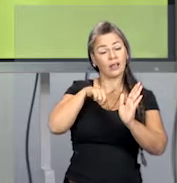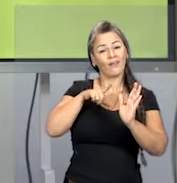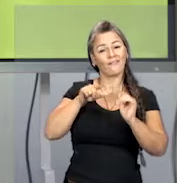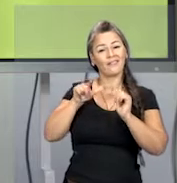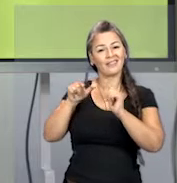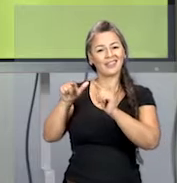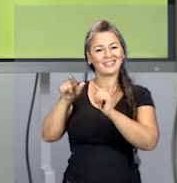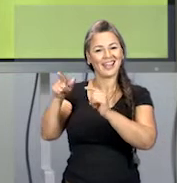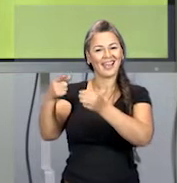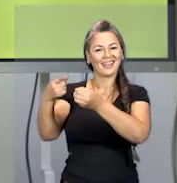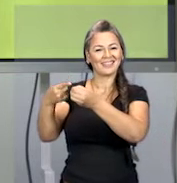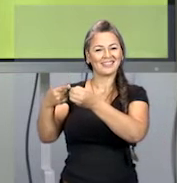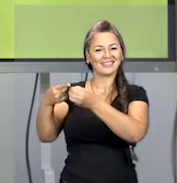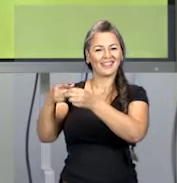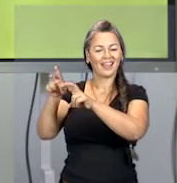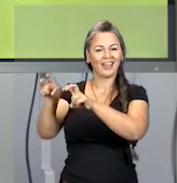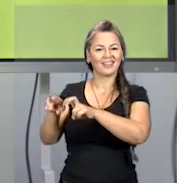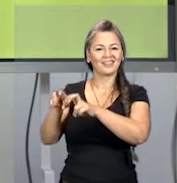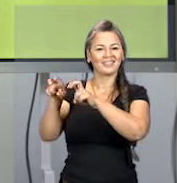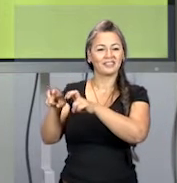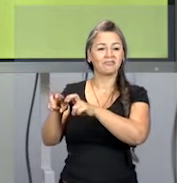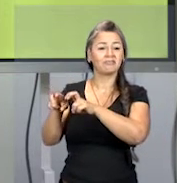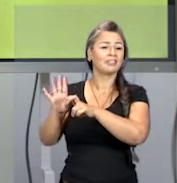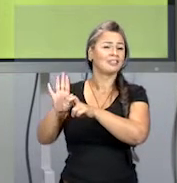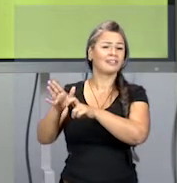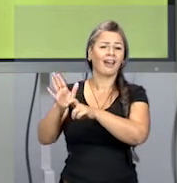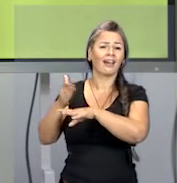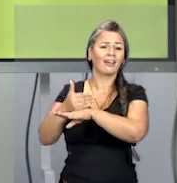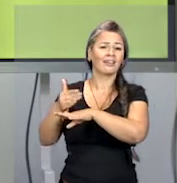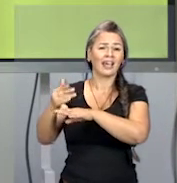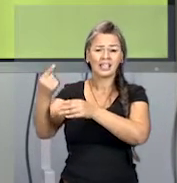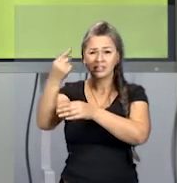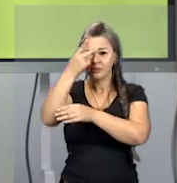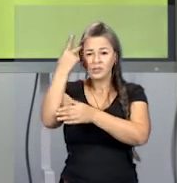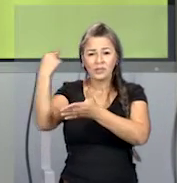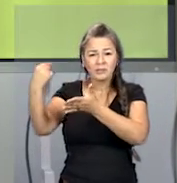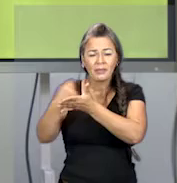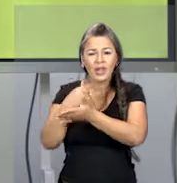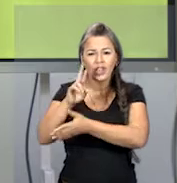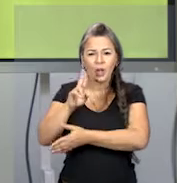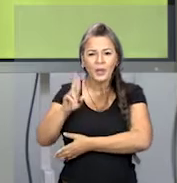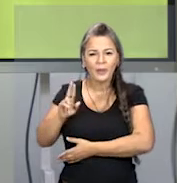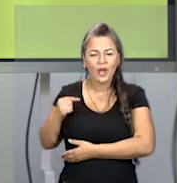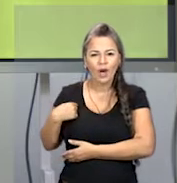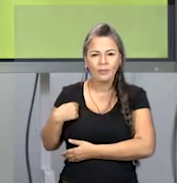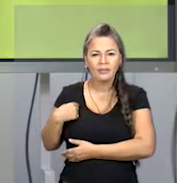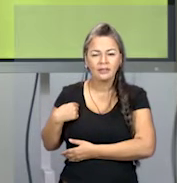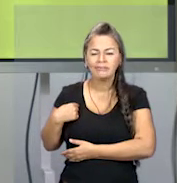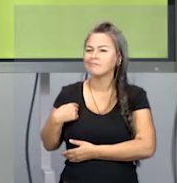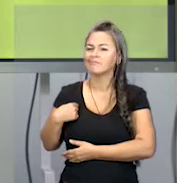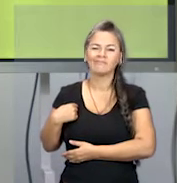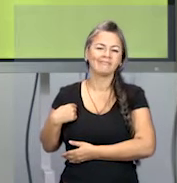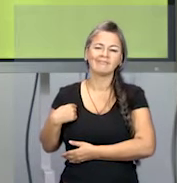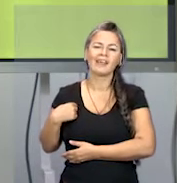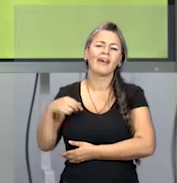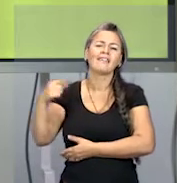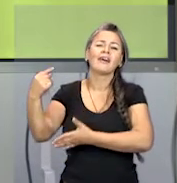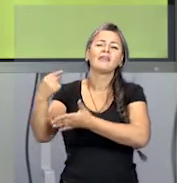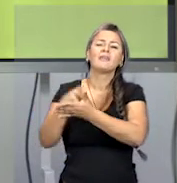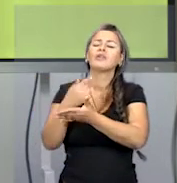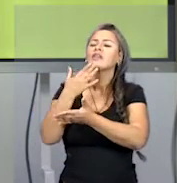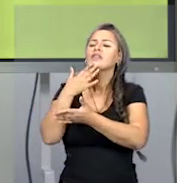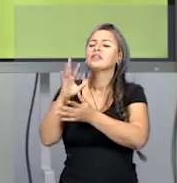pessoas talvez já conheçam isso, eles não vão perguntar seu nome completo, mas vão perguntar sua filiação, seu parente mais